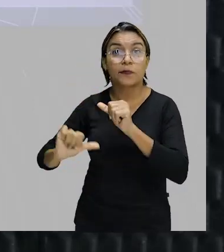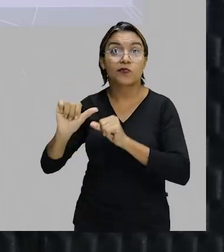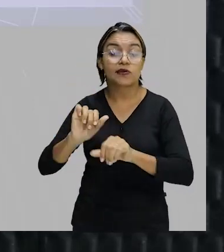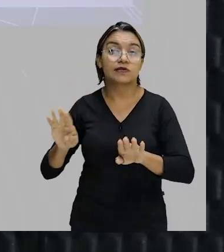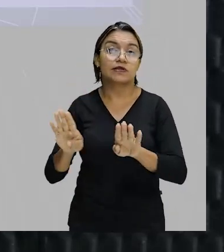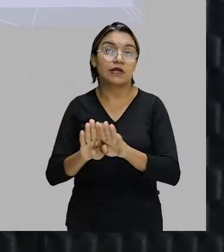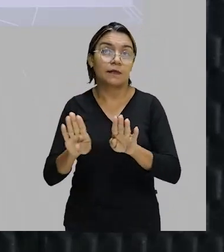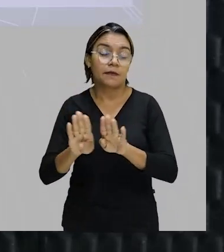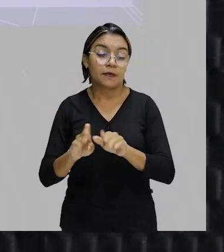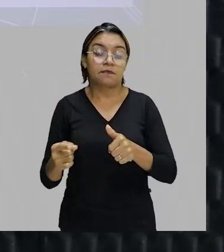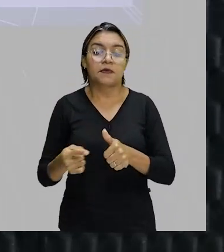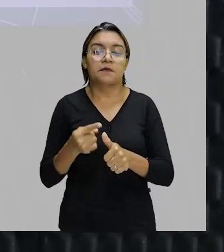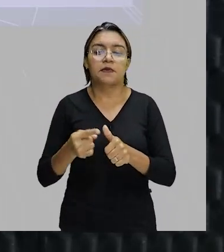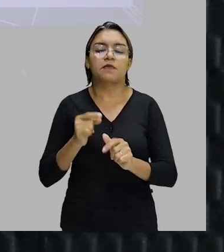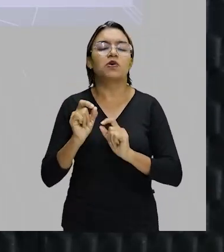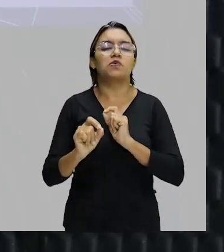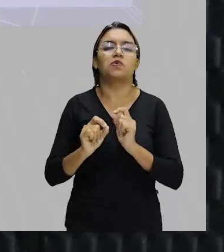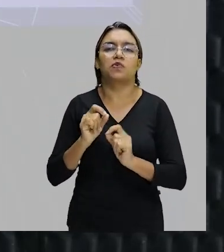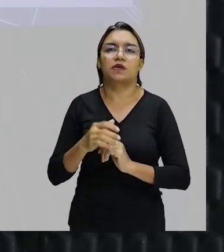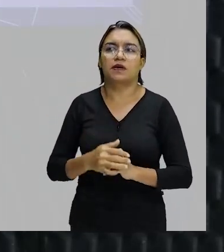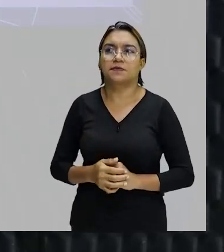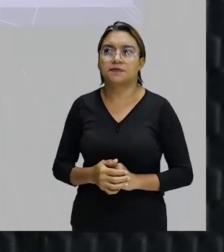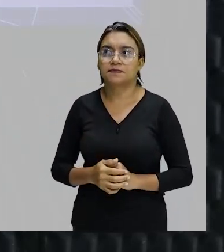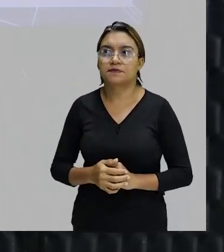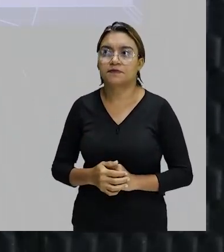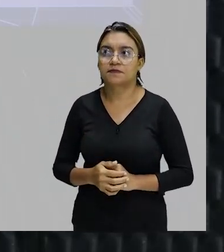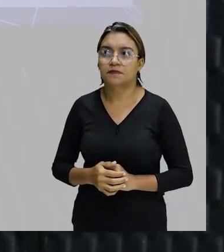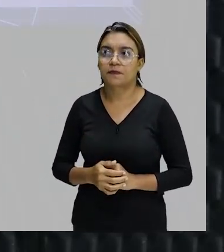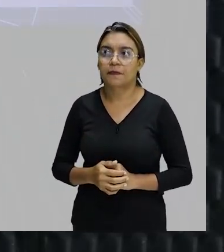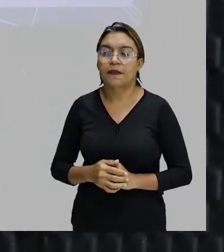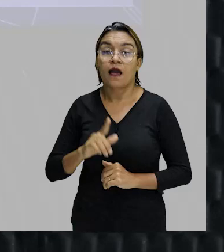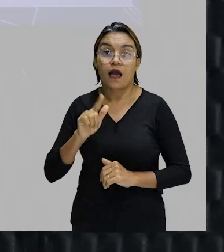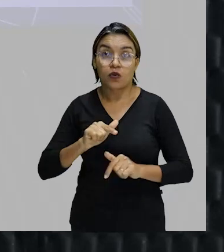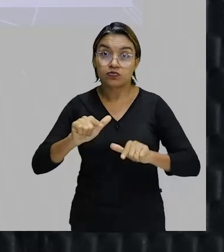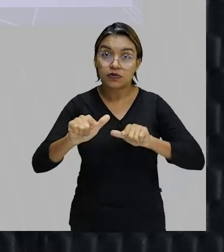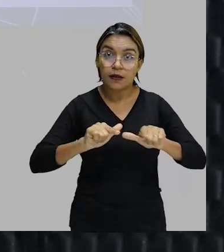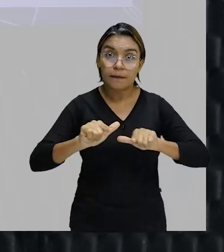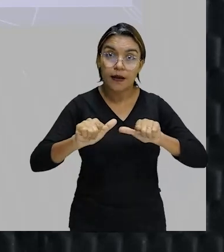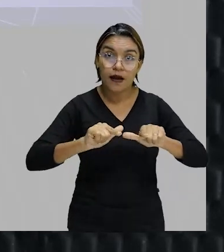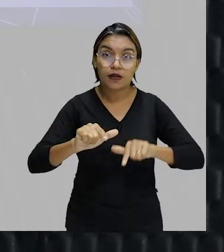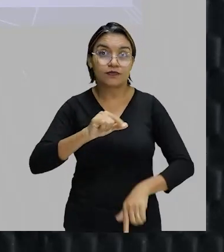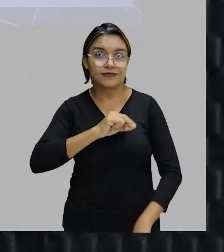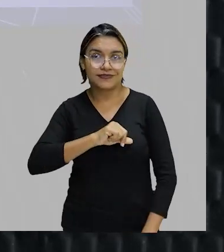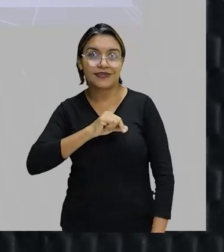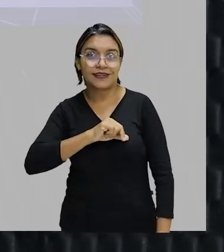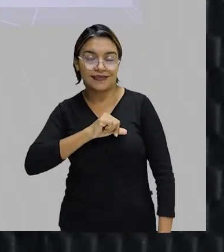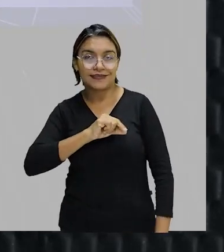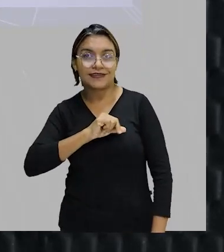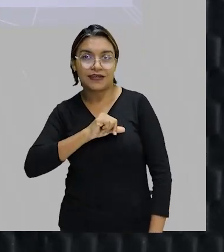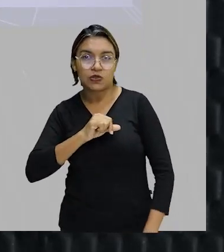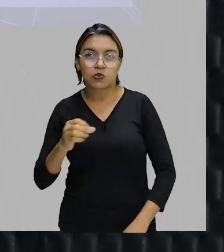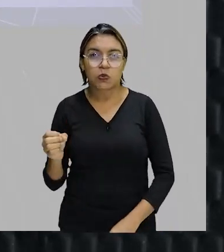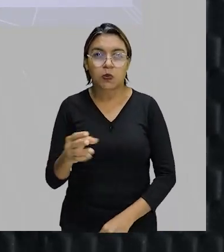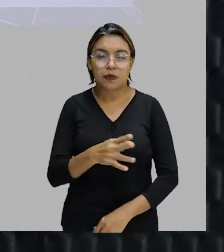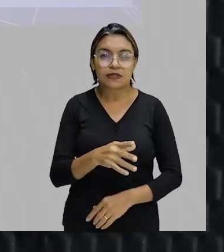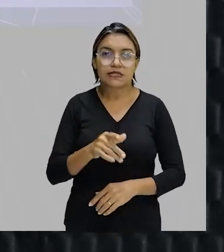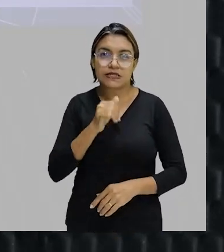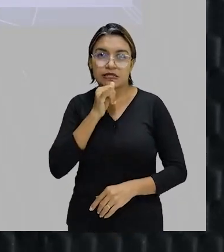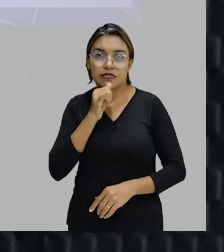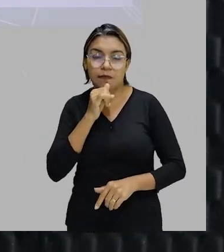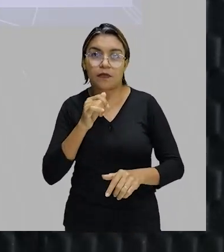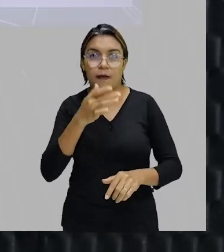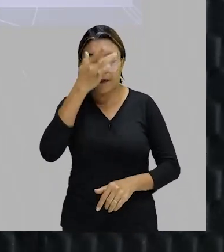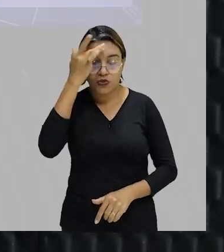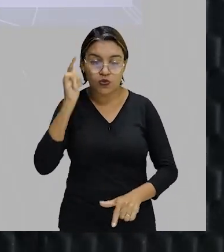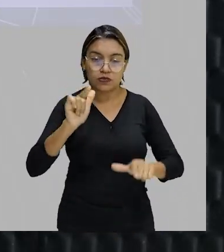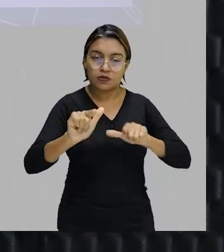pode frisar é a consolidação do trabalho, né, assalariado, ou seja, a partir desse momento, o trabalhador ele vende a